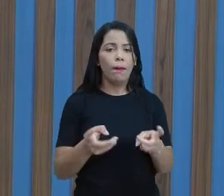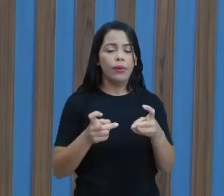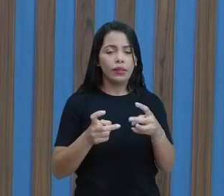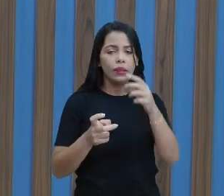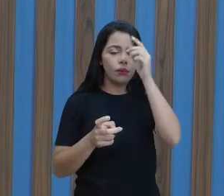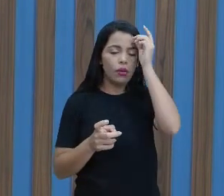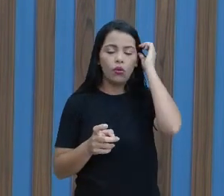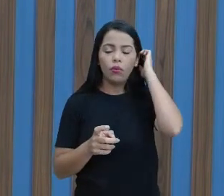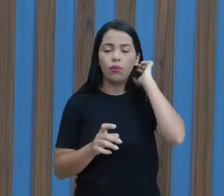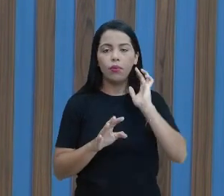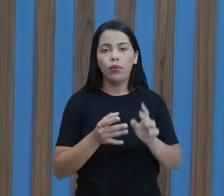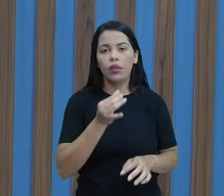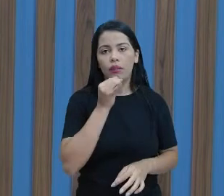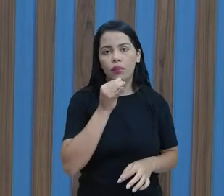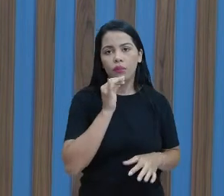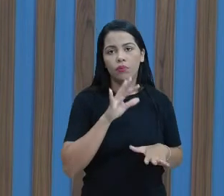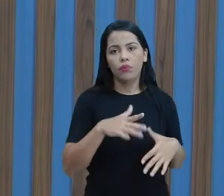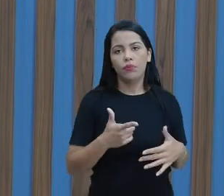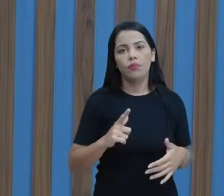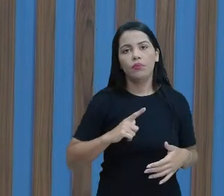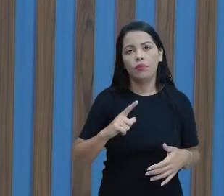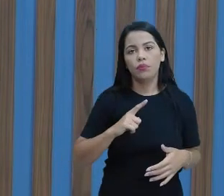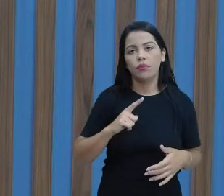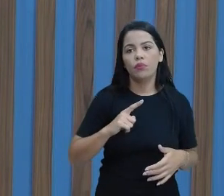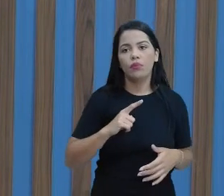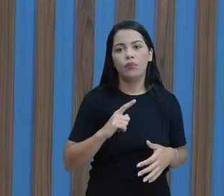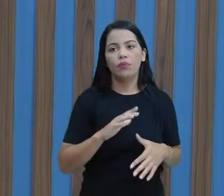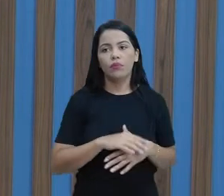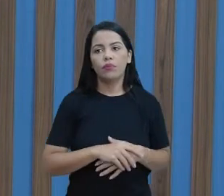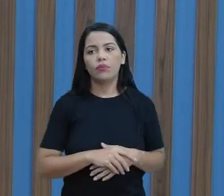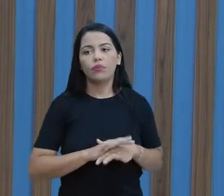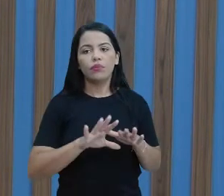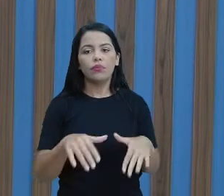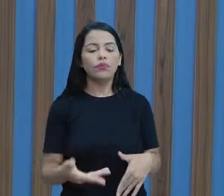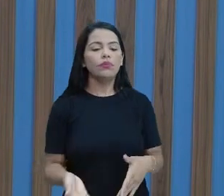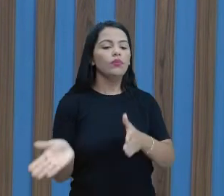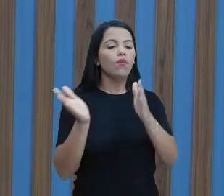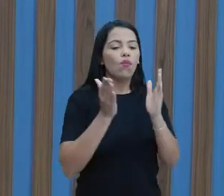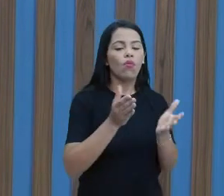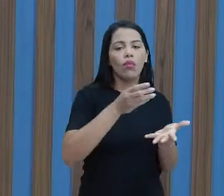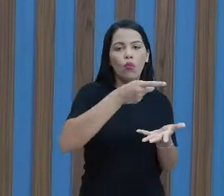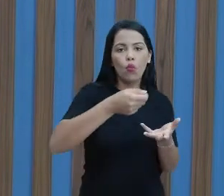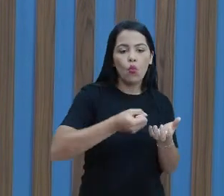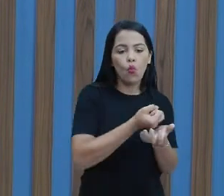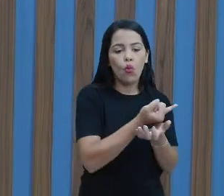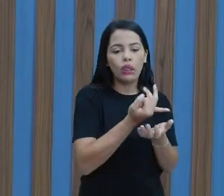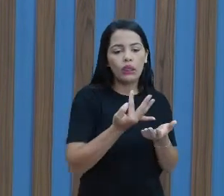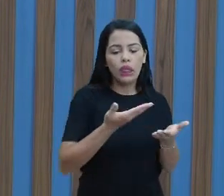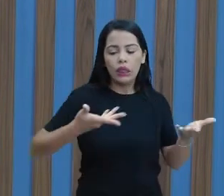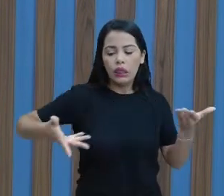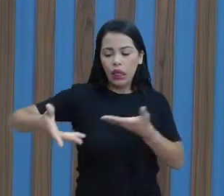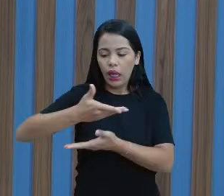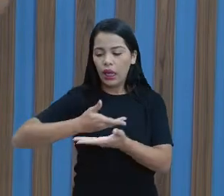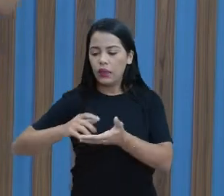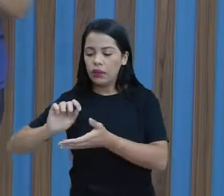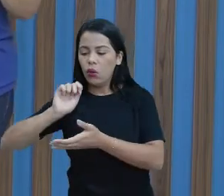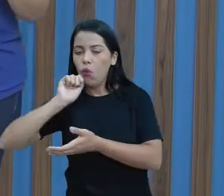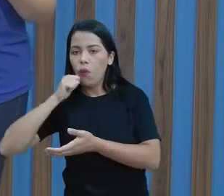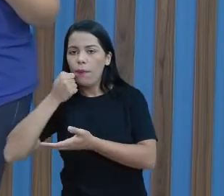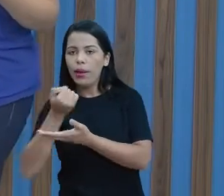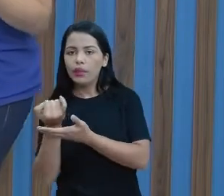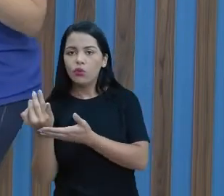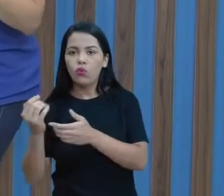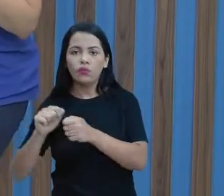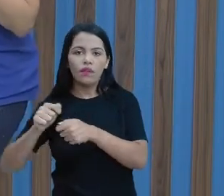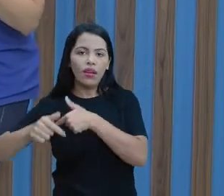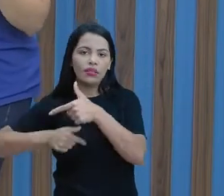medida, era 5. Quando eu tinha 2 medidas, eram 10 pães. Quando eu tinha 3 medidas, eram 15. Então, é 3 vezes